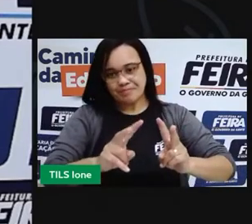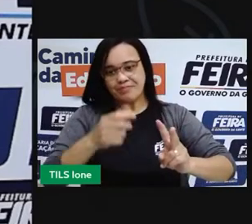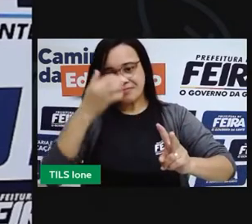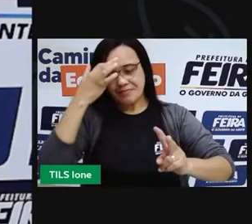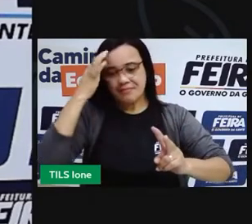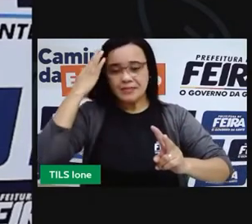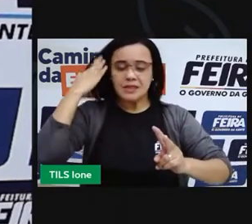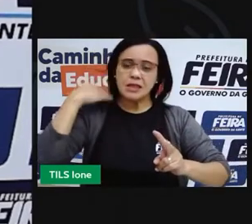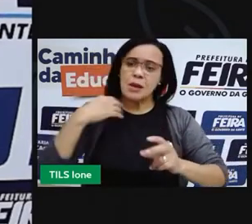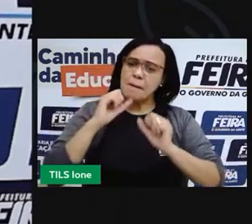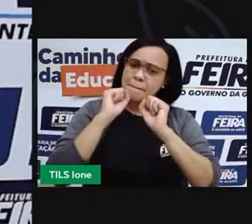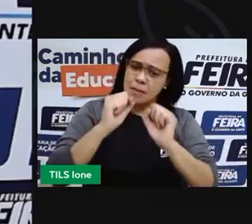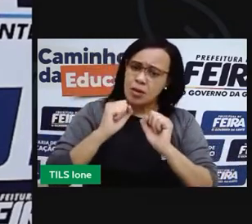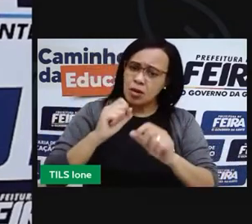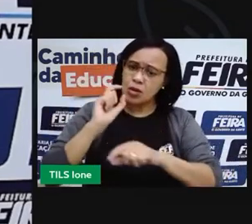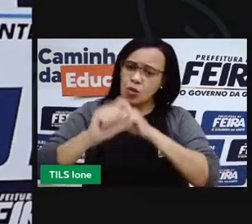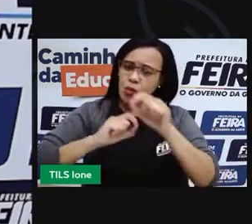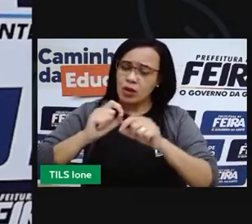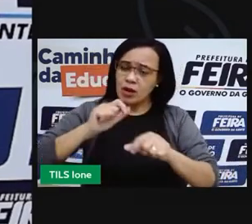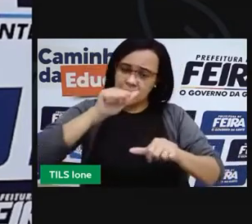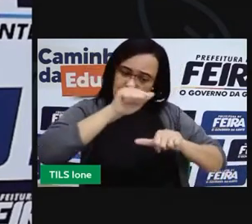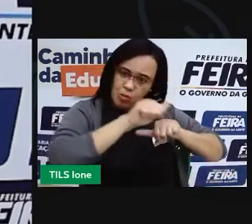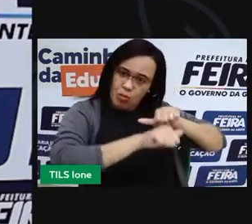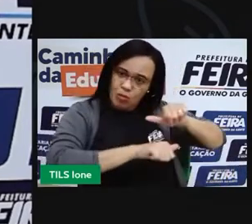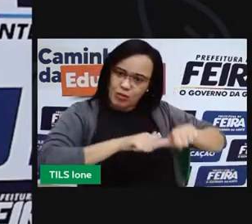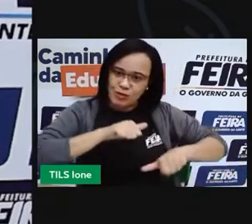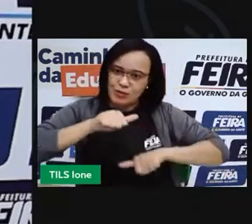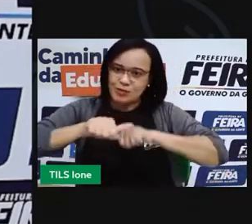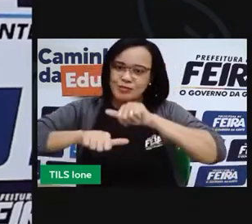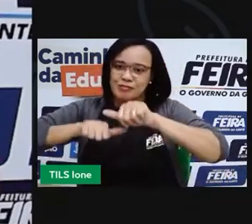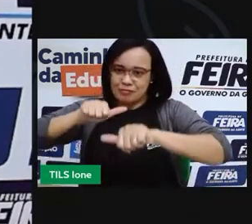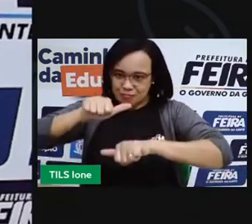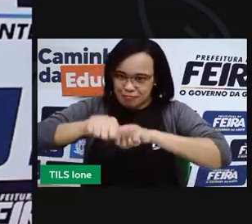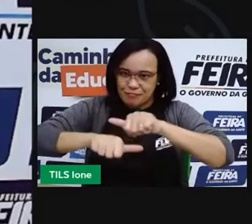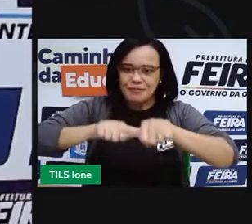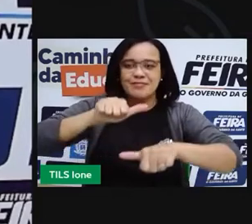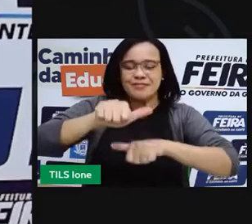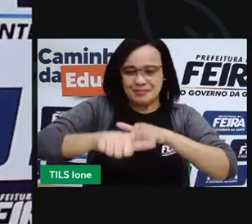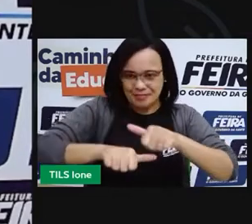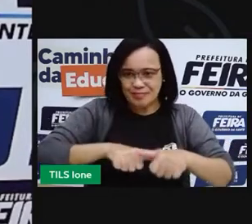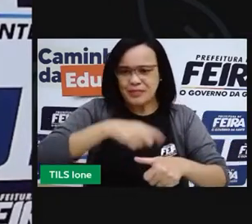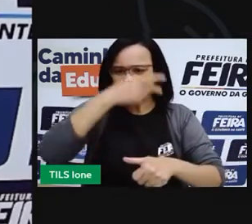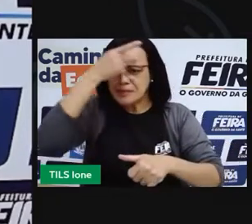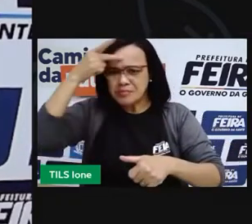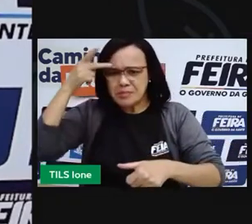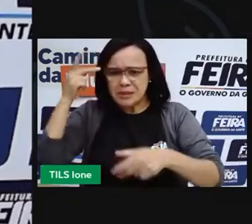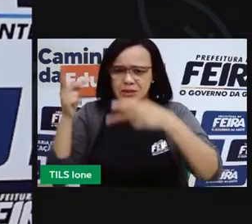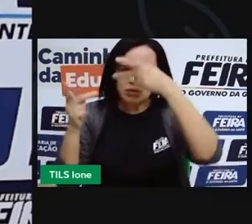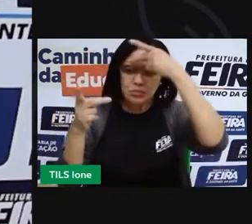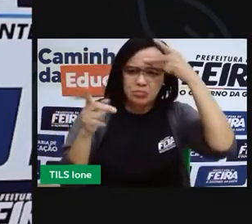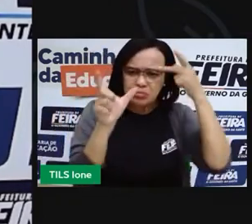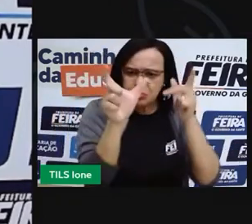você escute em outro lugar, sendo contado por outras pessoas, de outra forma, com